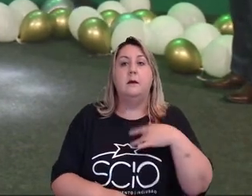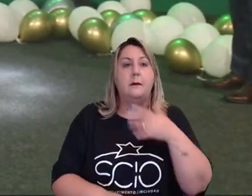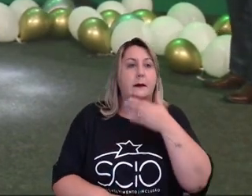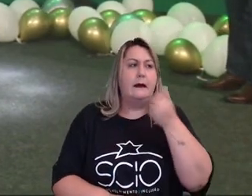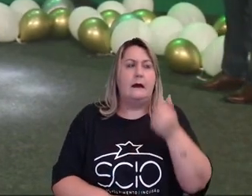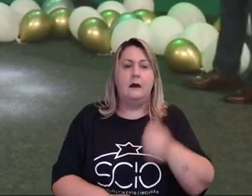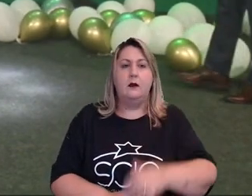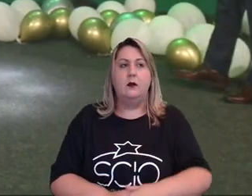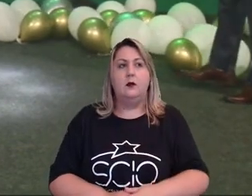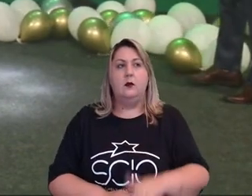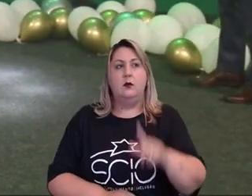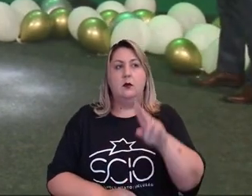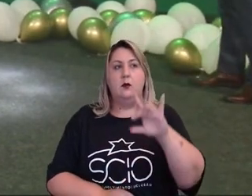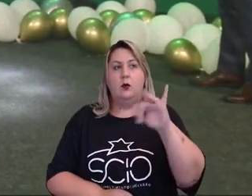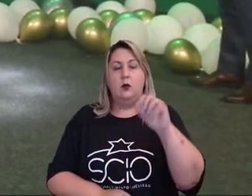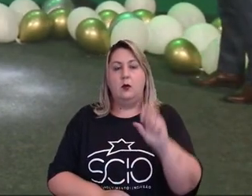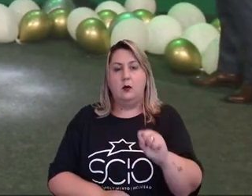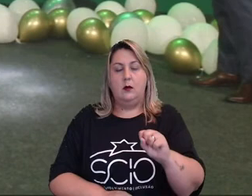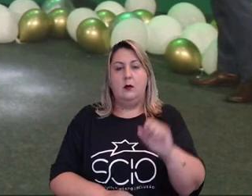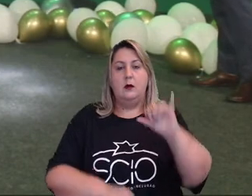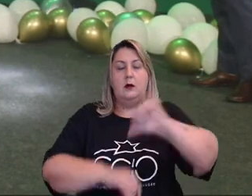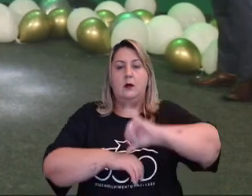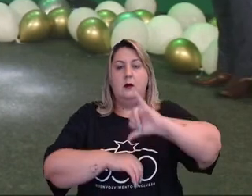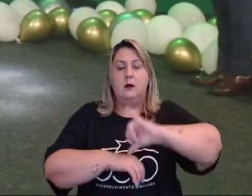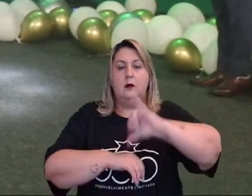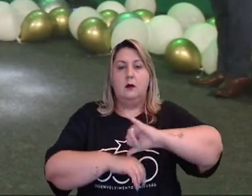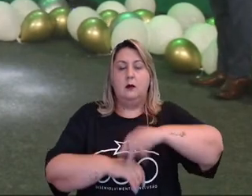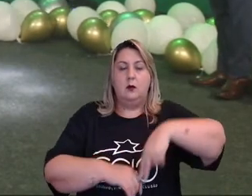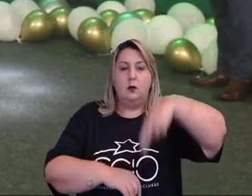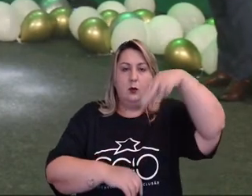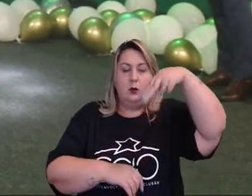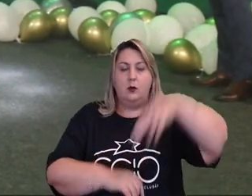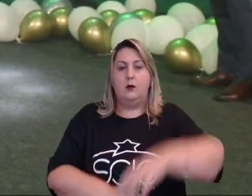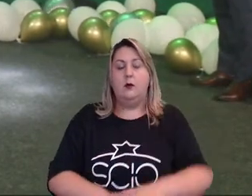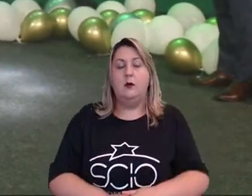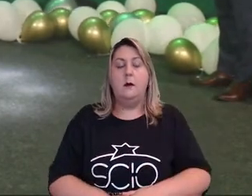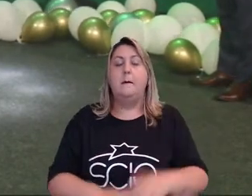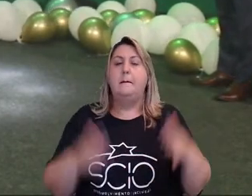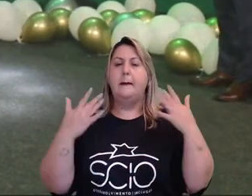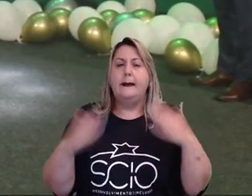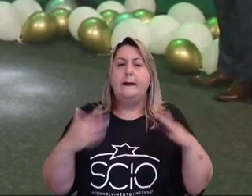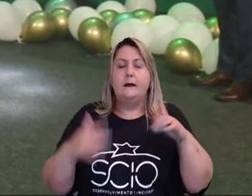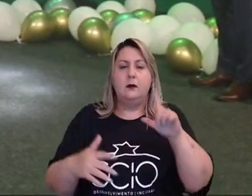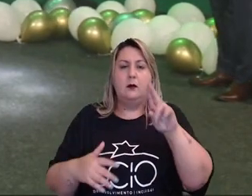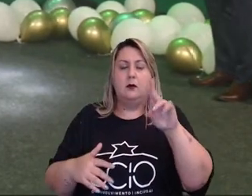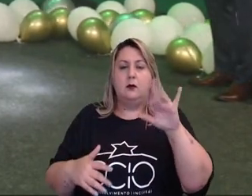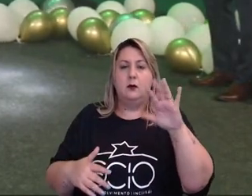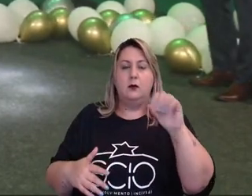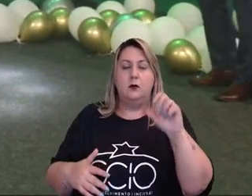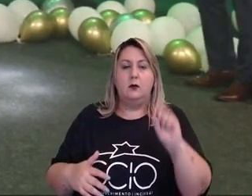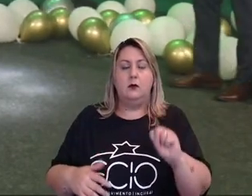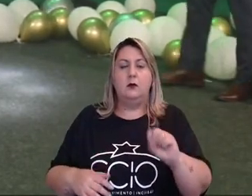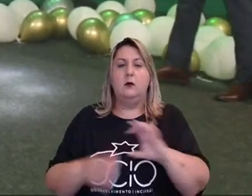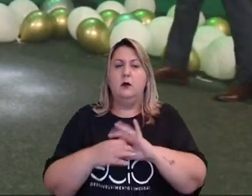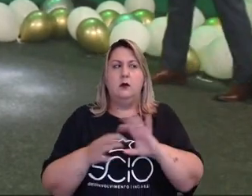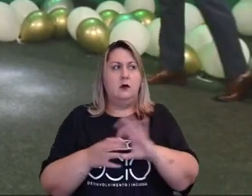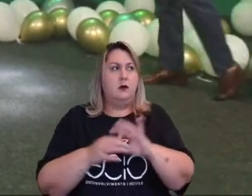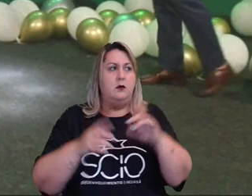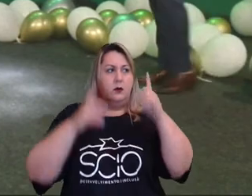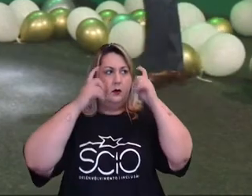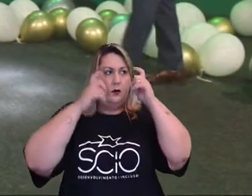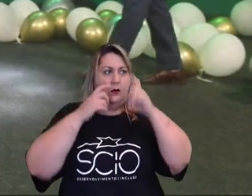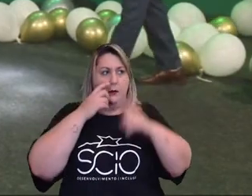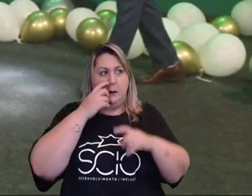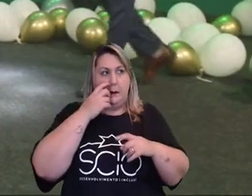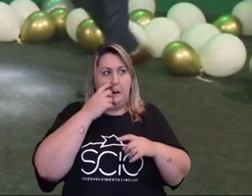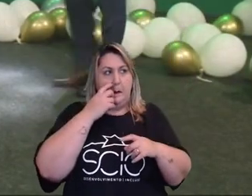Lucas Aleixos, a unidade regional Centro e Norte. Parabéns, Lucão. Vamos deixar um pouquinho de suspense? Segura na foto do